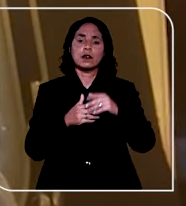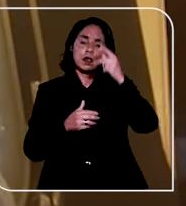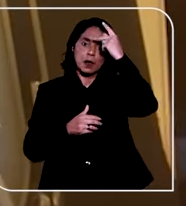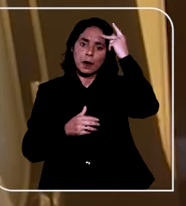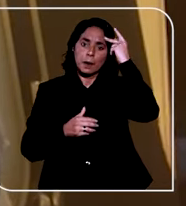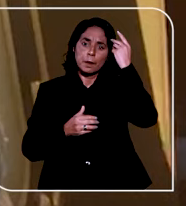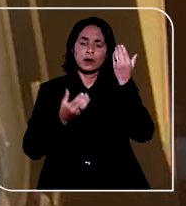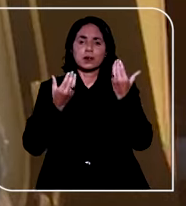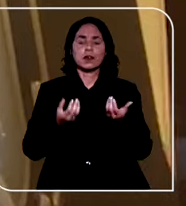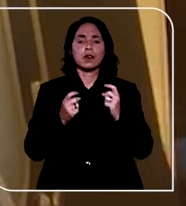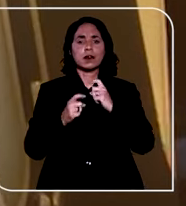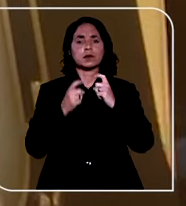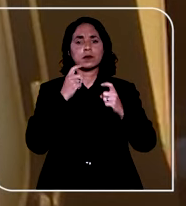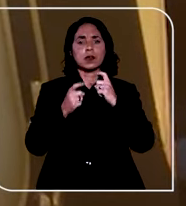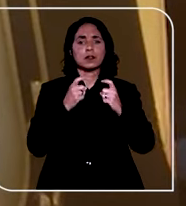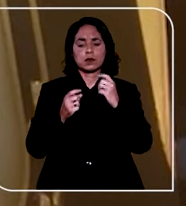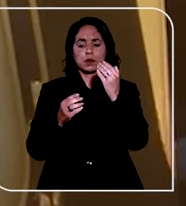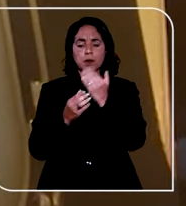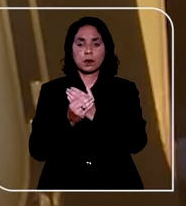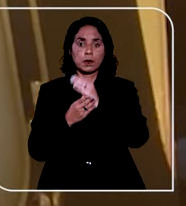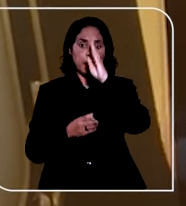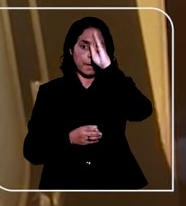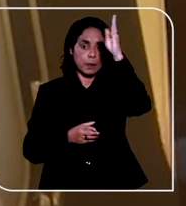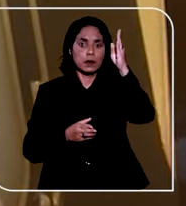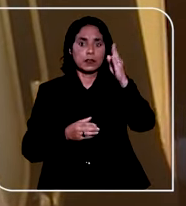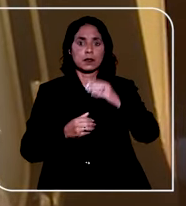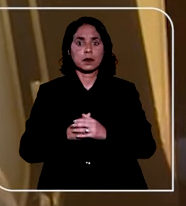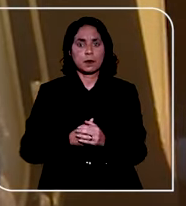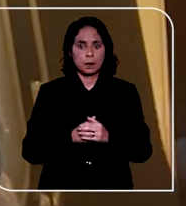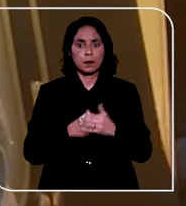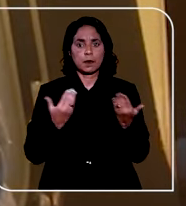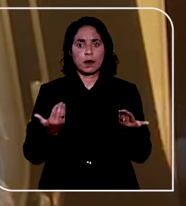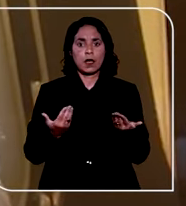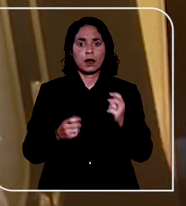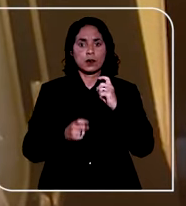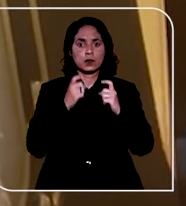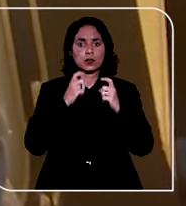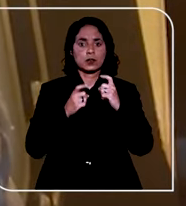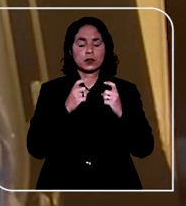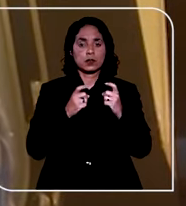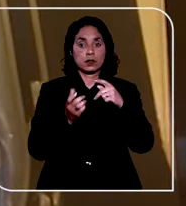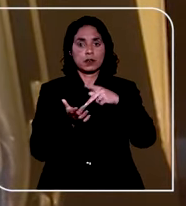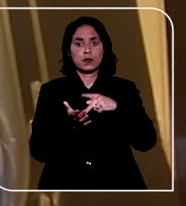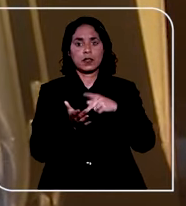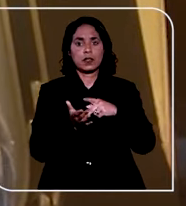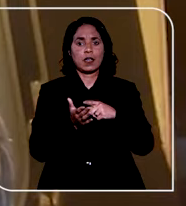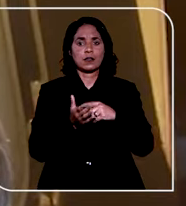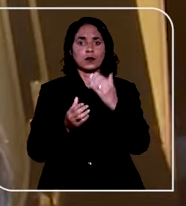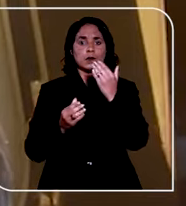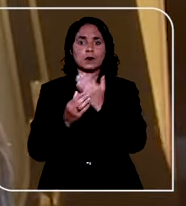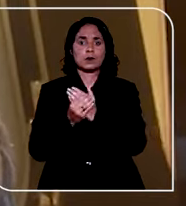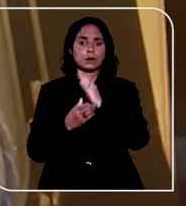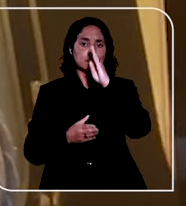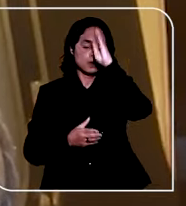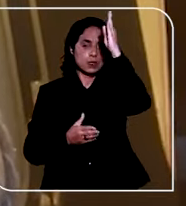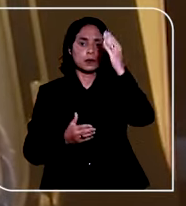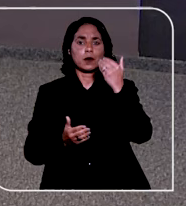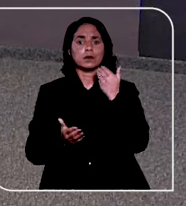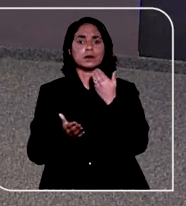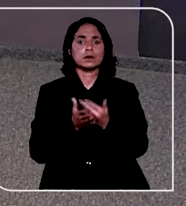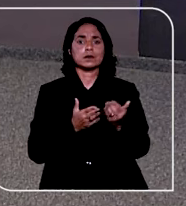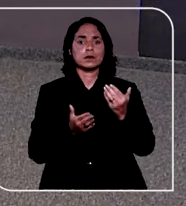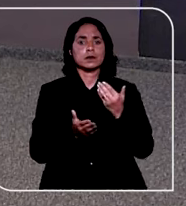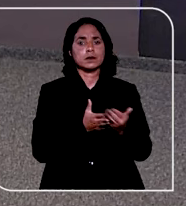discutir a situação no processo principal onde vai ser discutido o mérito o processo principal já vai perder o